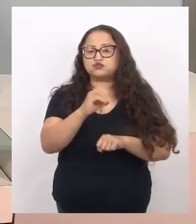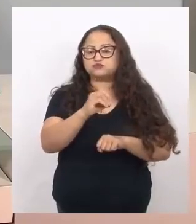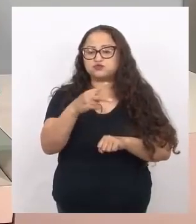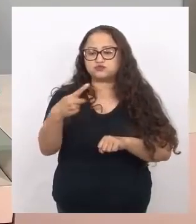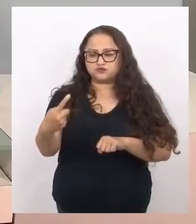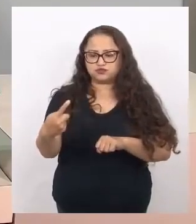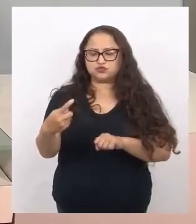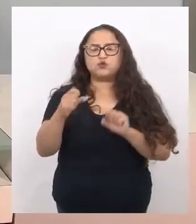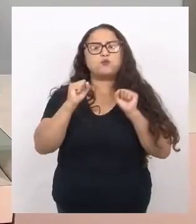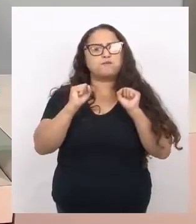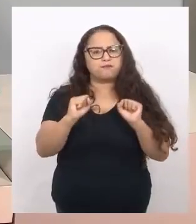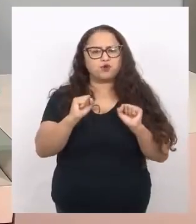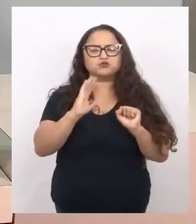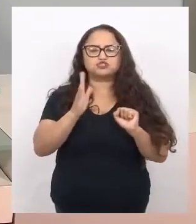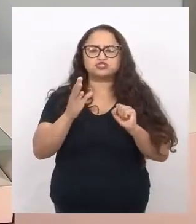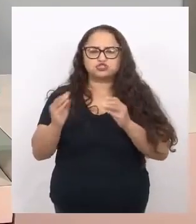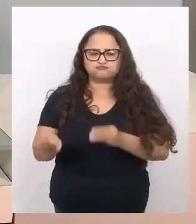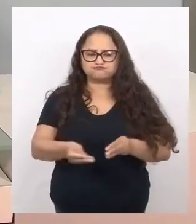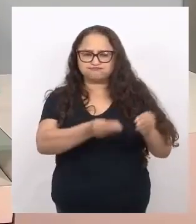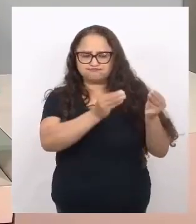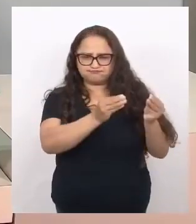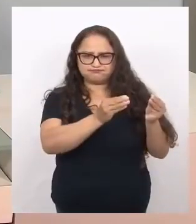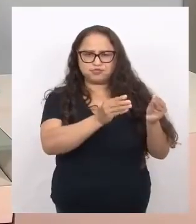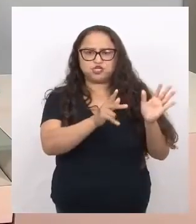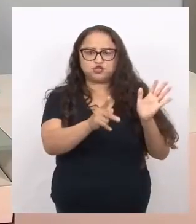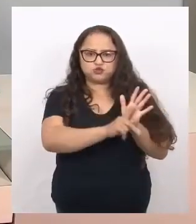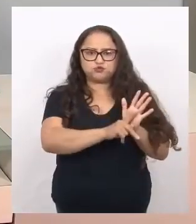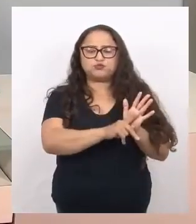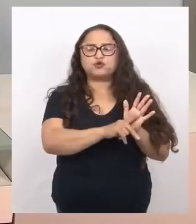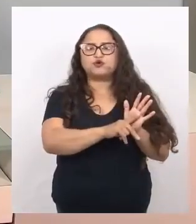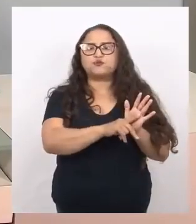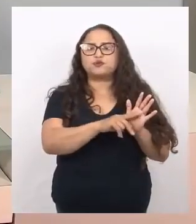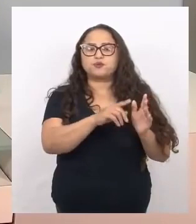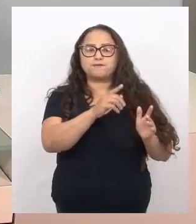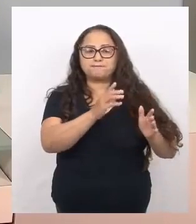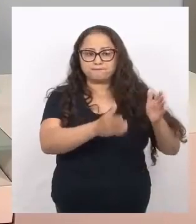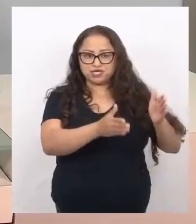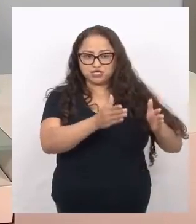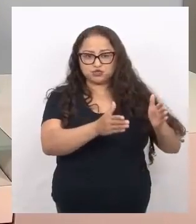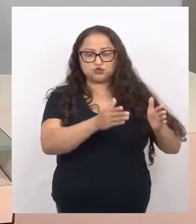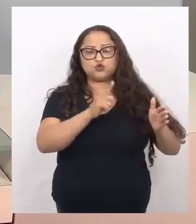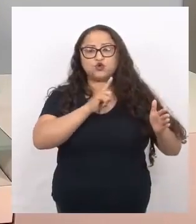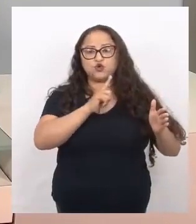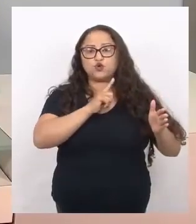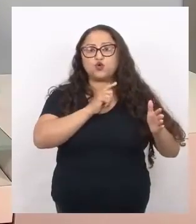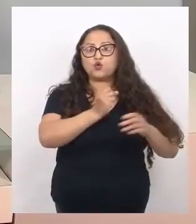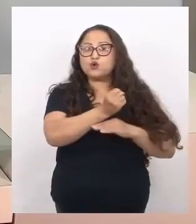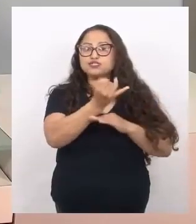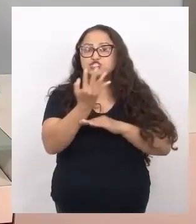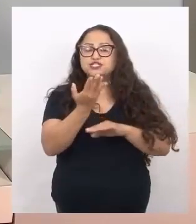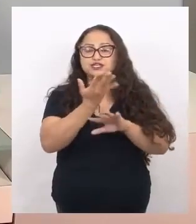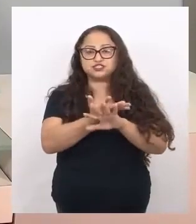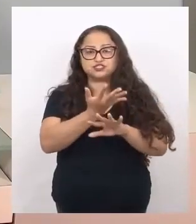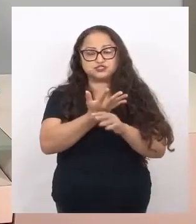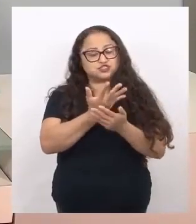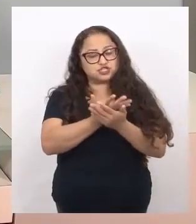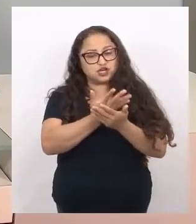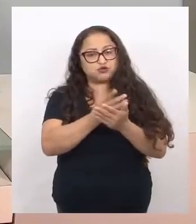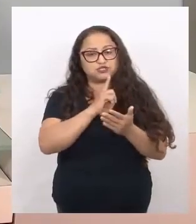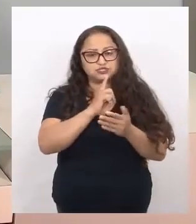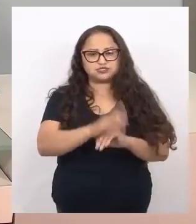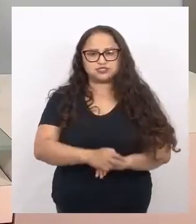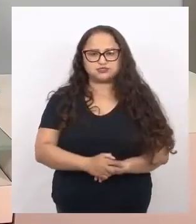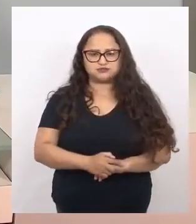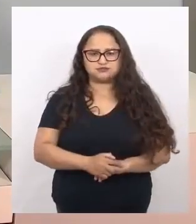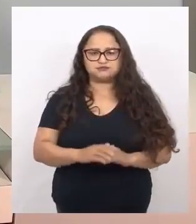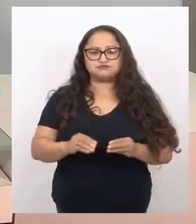ser reconduzidos na exata carga que eles tiveram em 2021, ok? A atribuição de projetos é apenas para